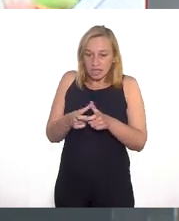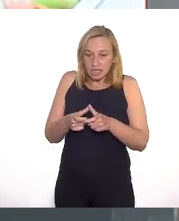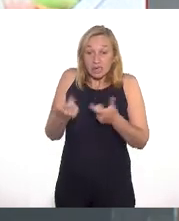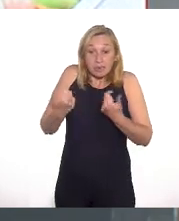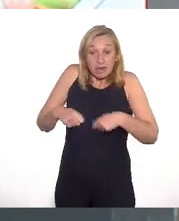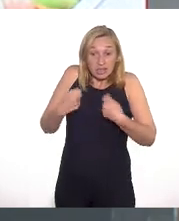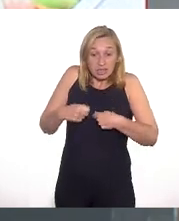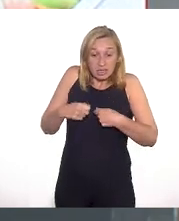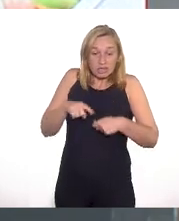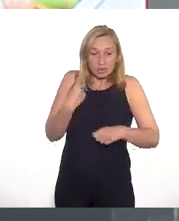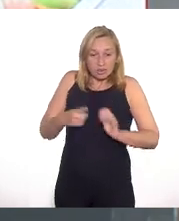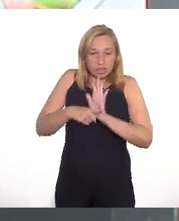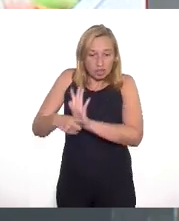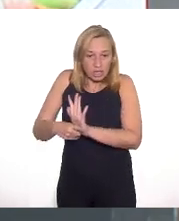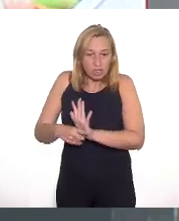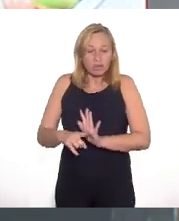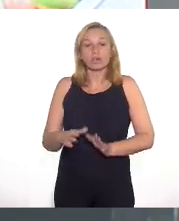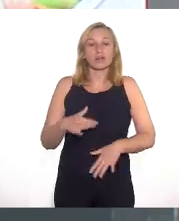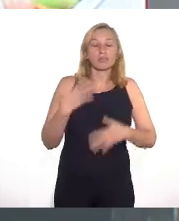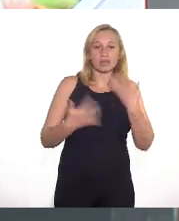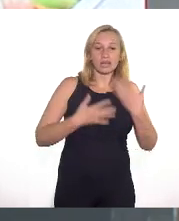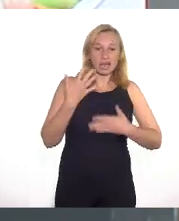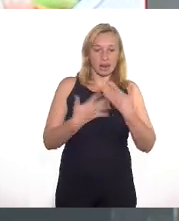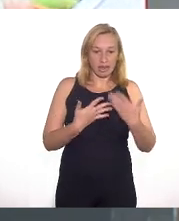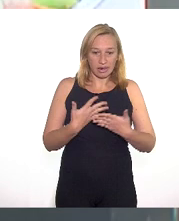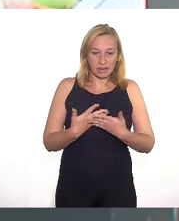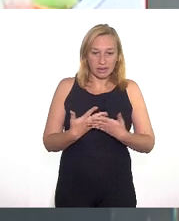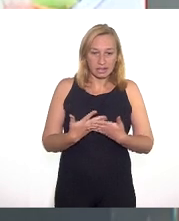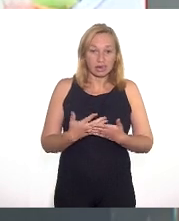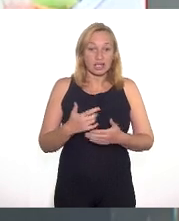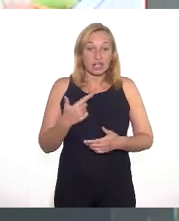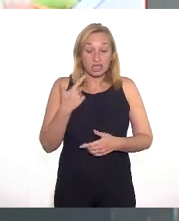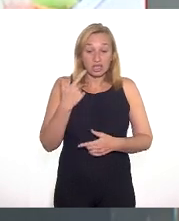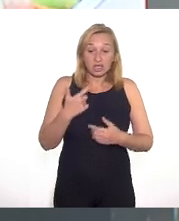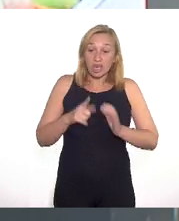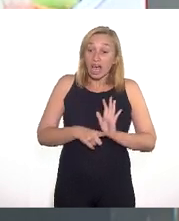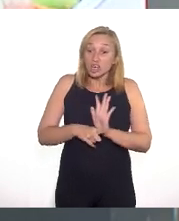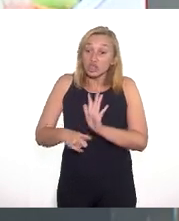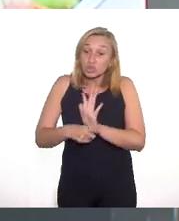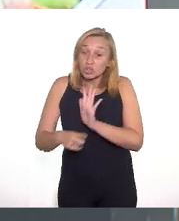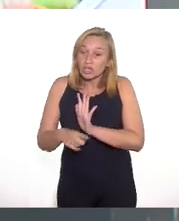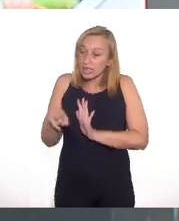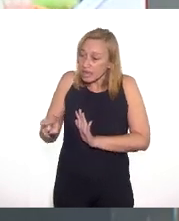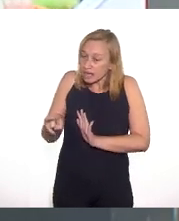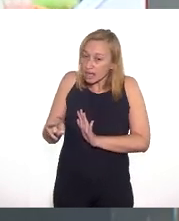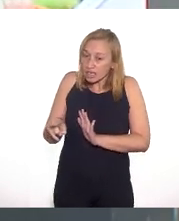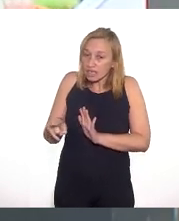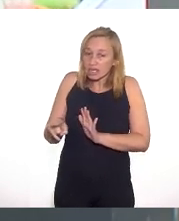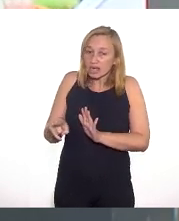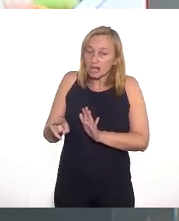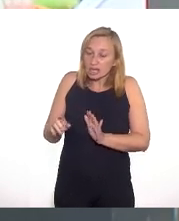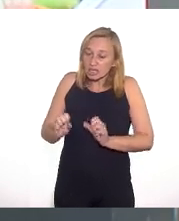que mais me encanta no programa, que a gente dá a porta de saída para aquele que empreendeu tanto. Nós sabemos que